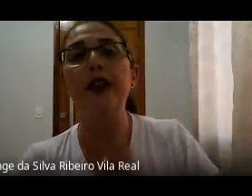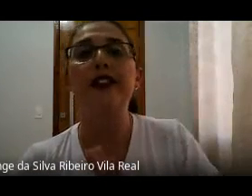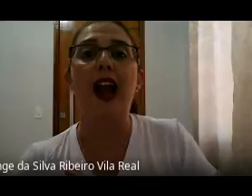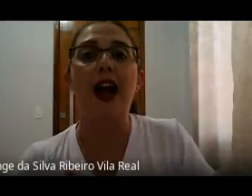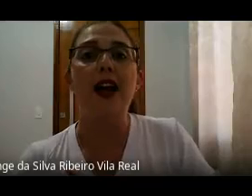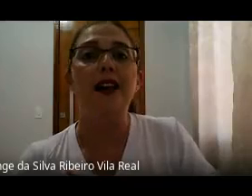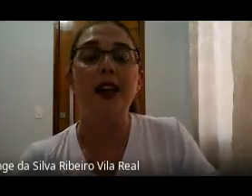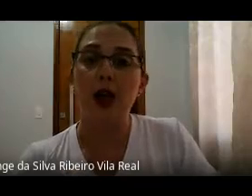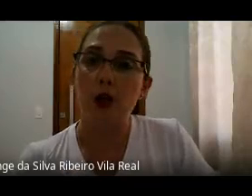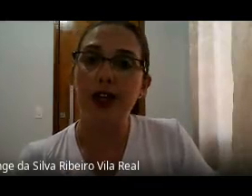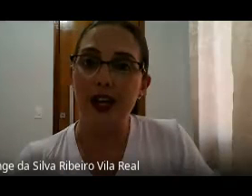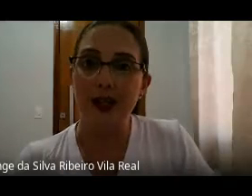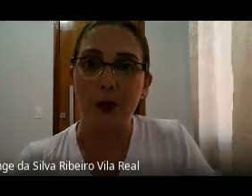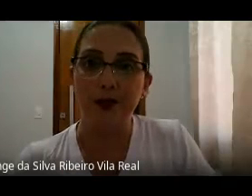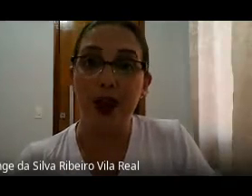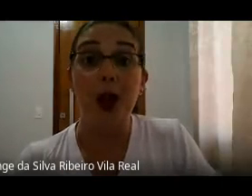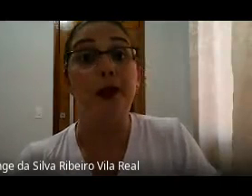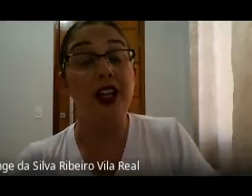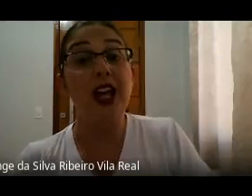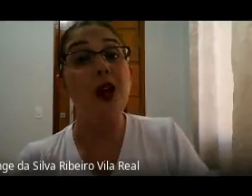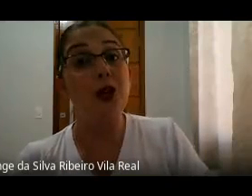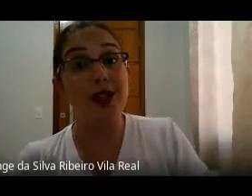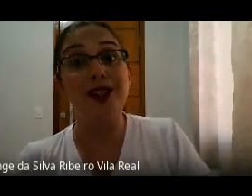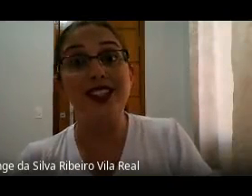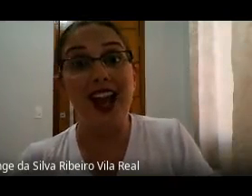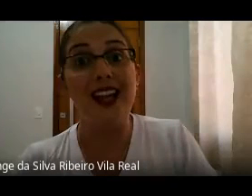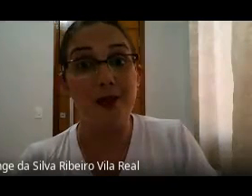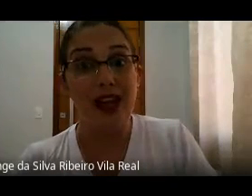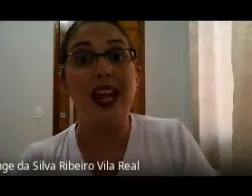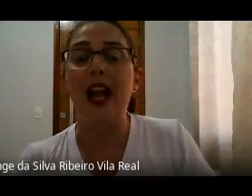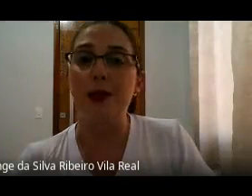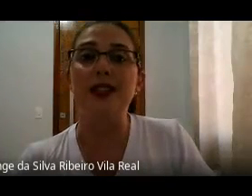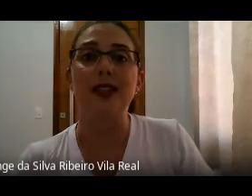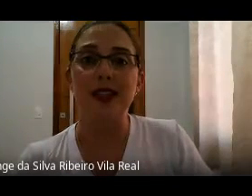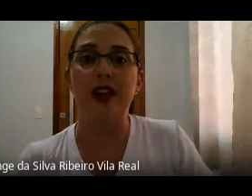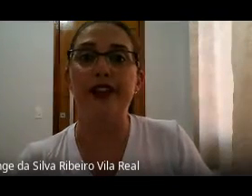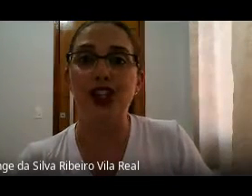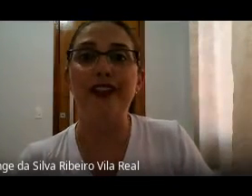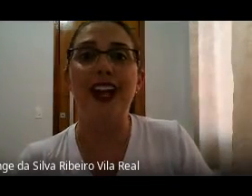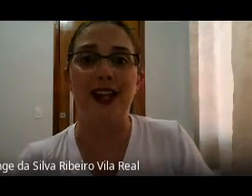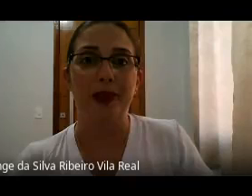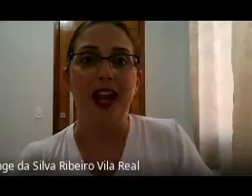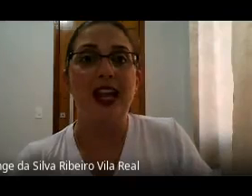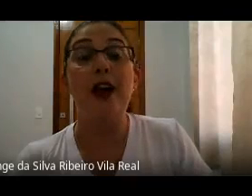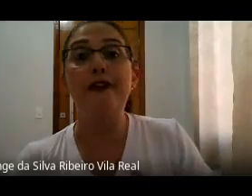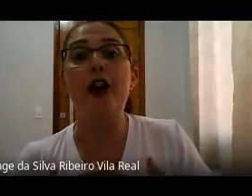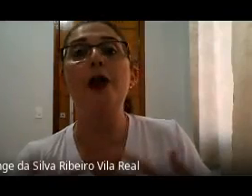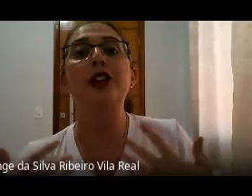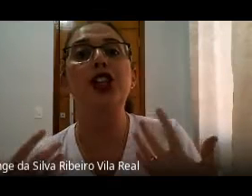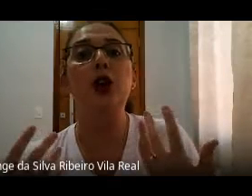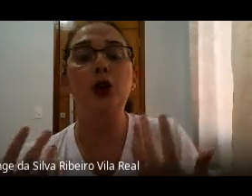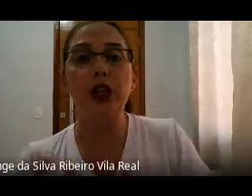se ouviam falar dessa comunicação, porque a inclusão está aí e ela precisa ser efetivada. E